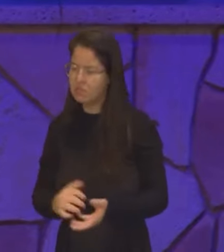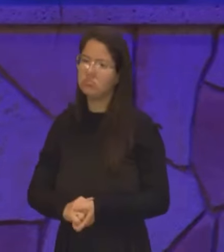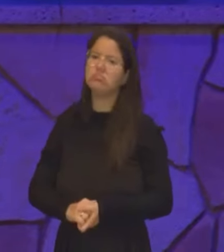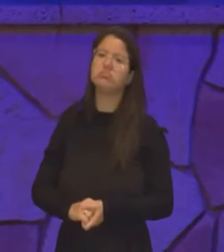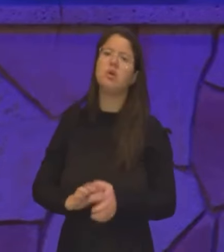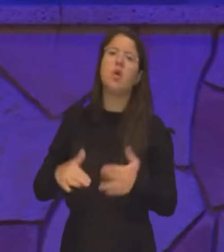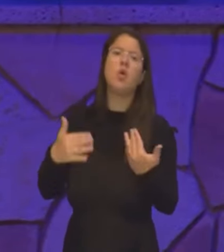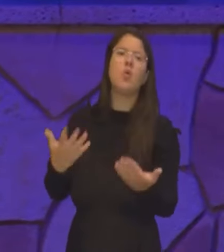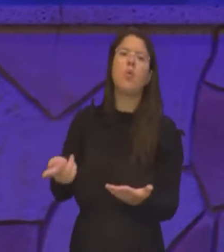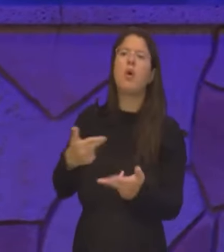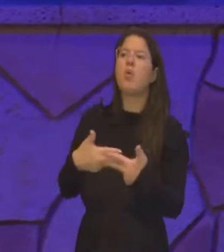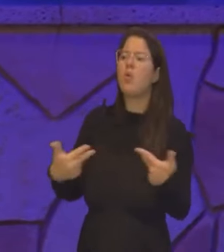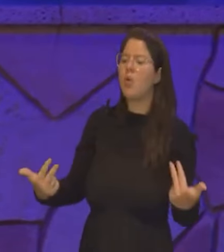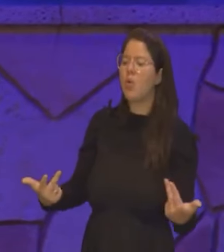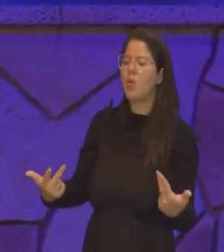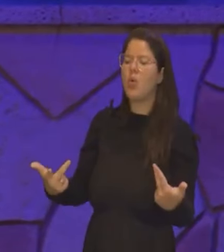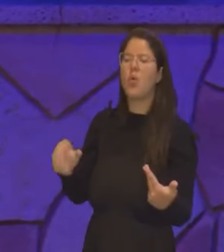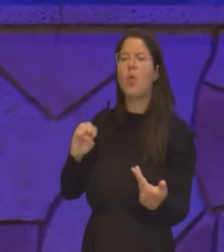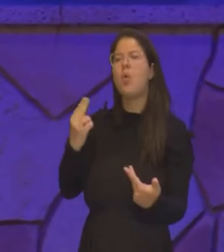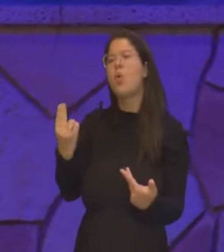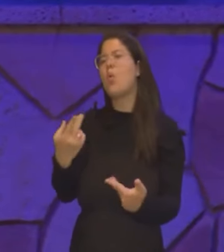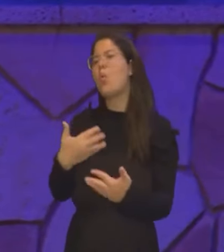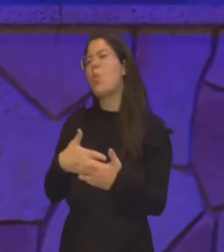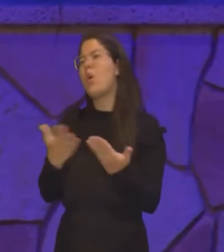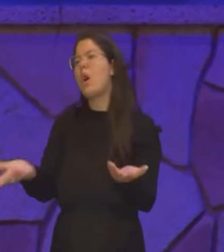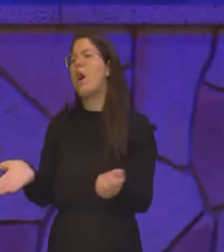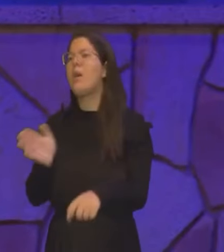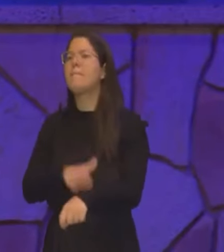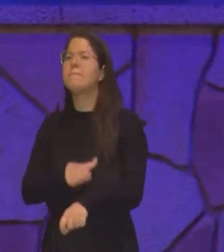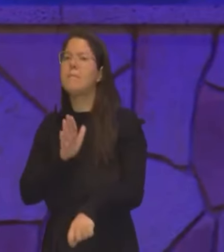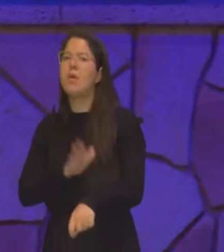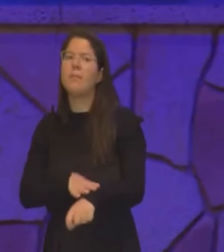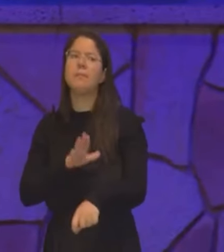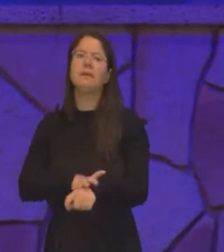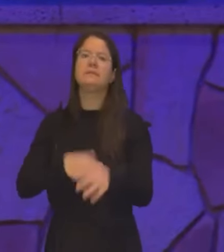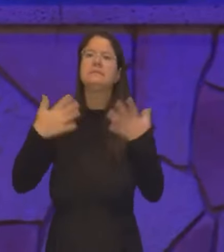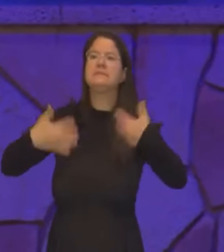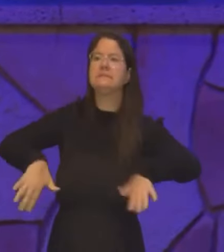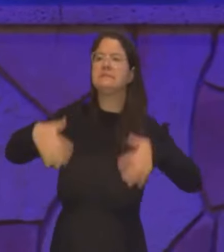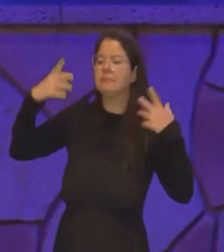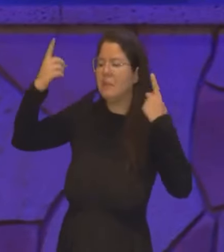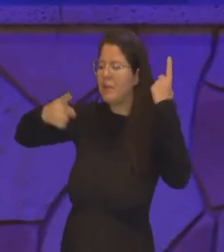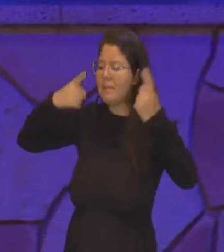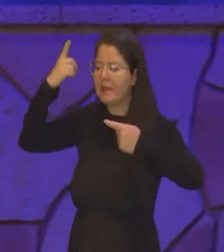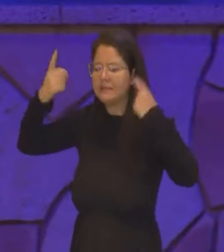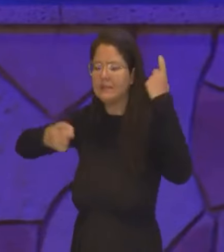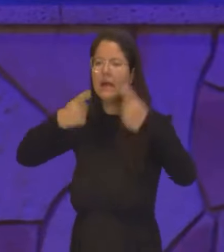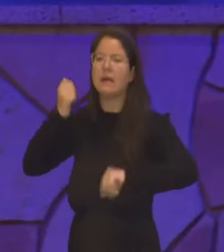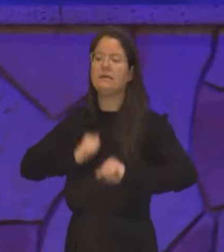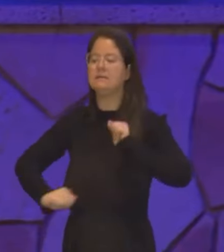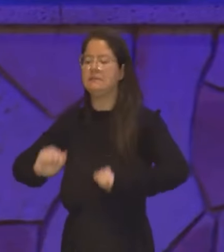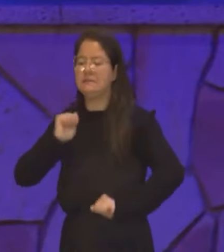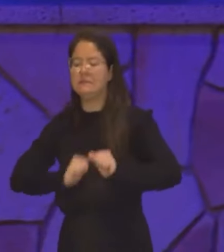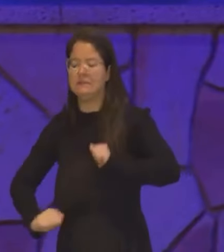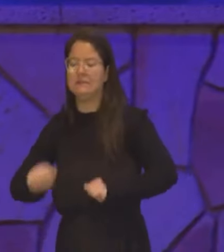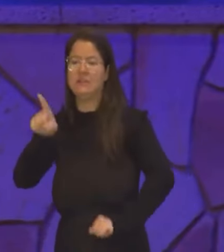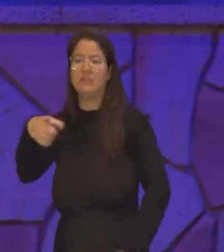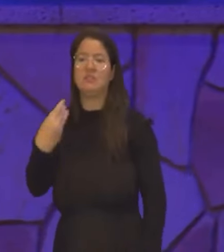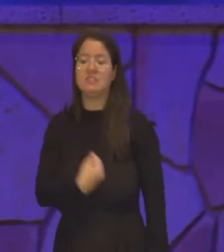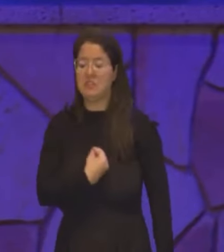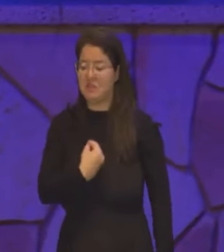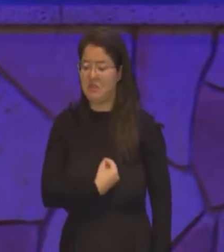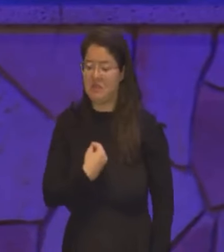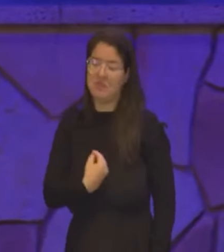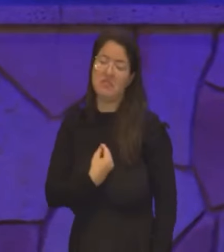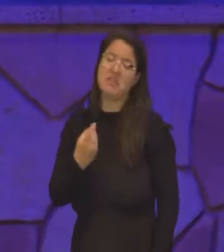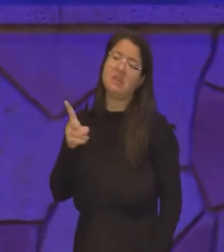Quais são as coisas, ou quais são os momentos de tensão e ansiedade que você tem vivenciado,